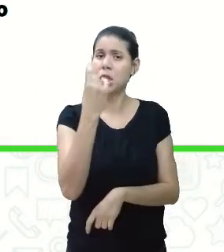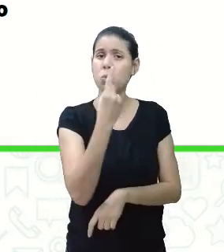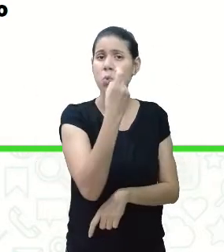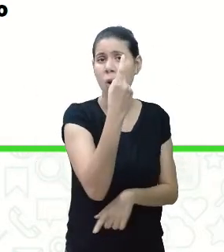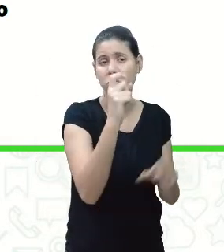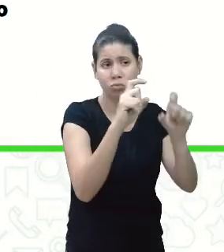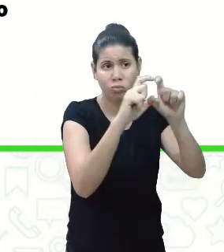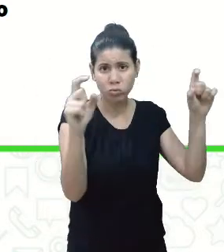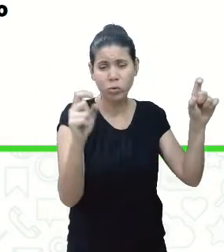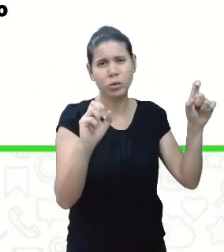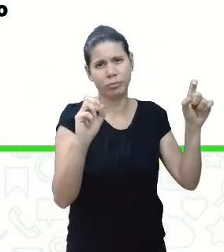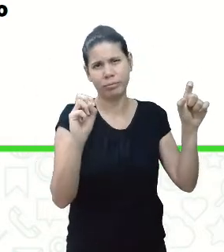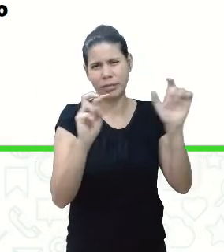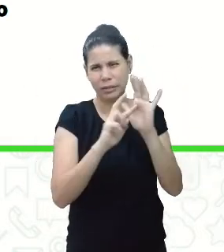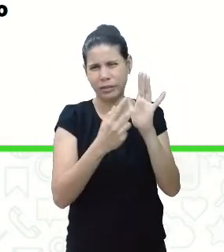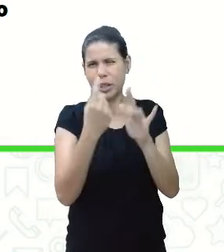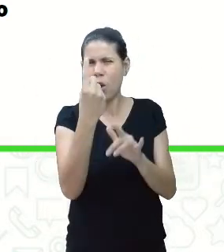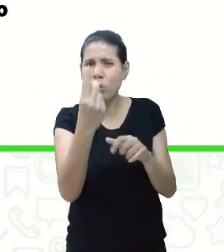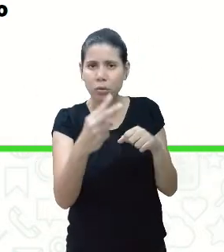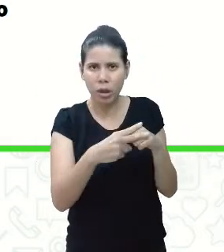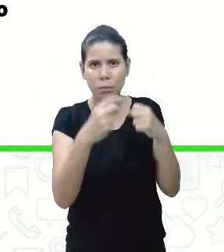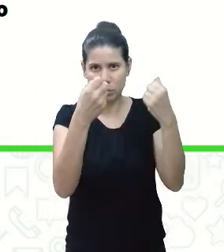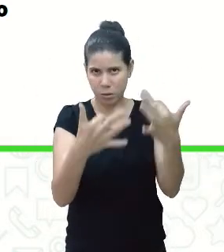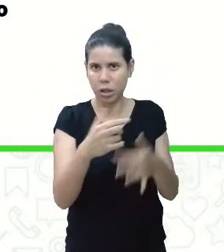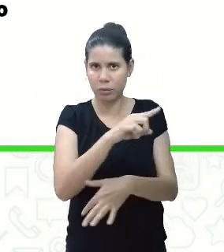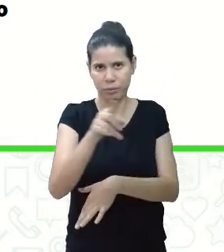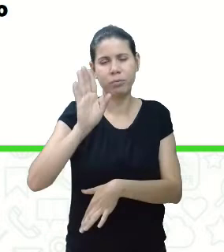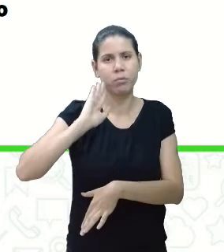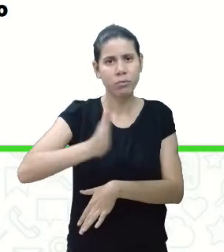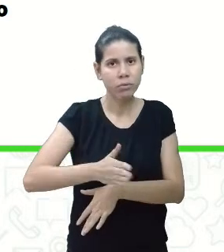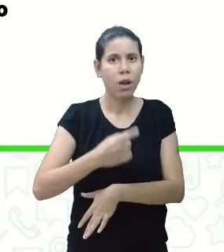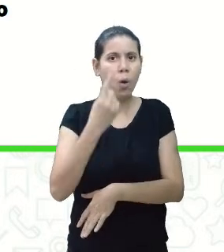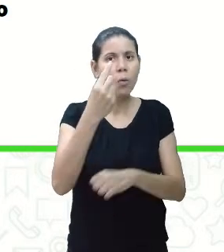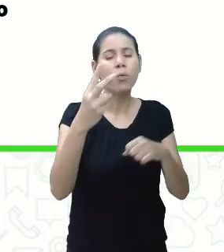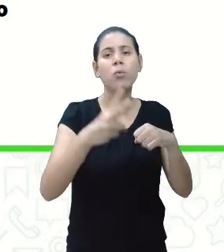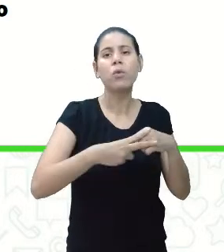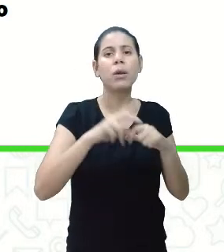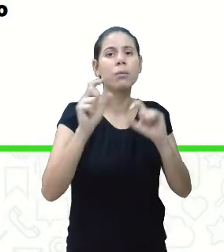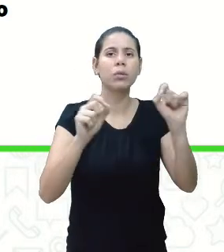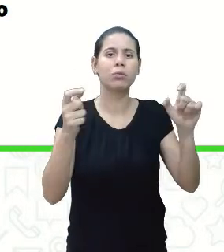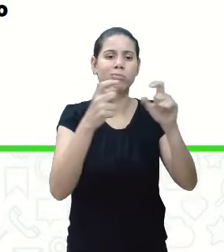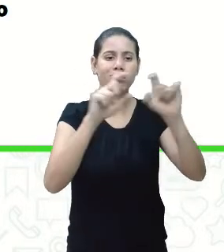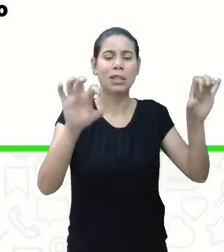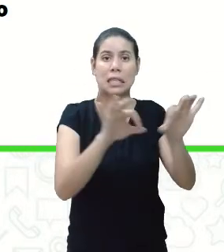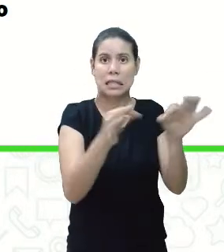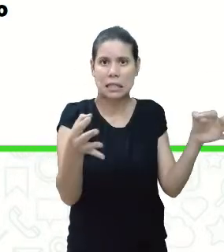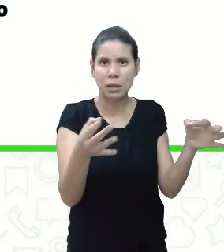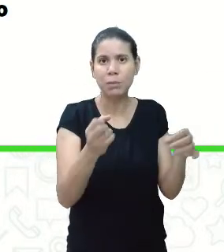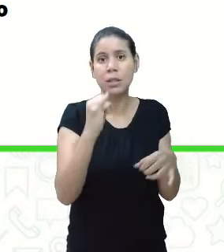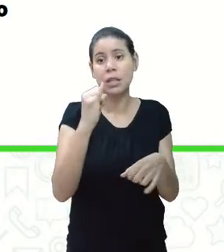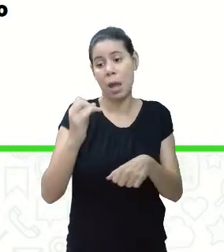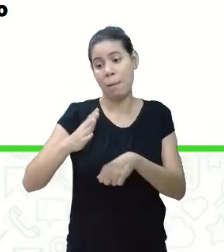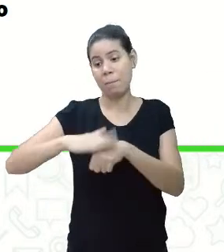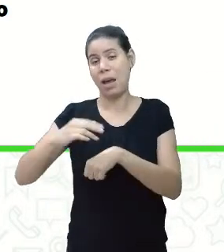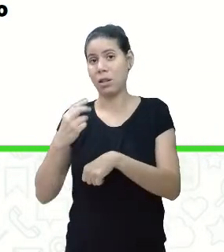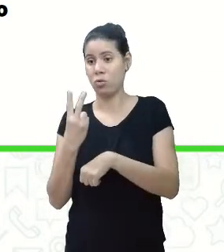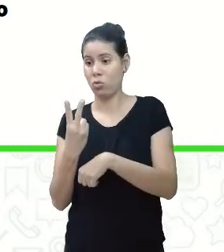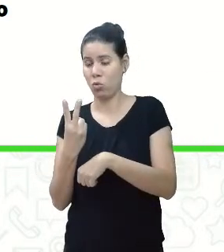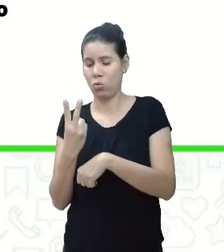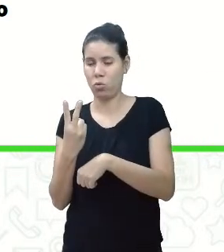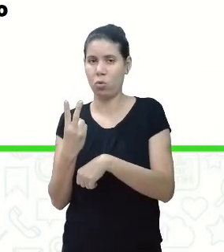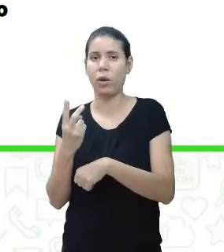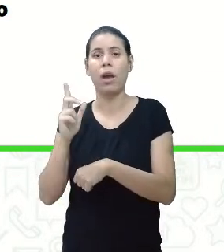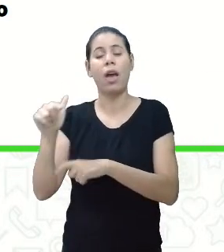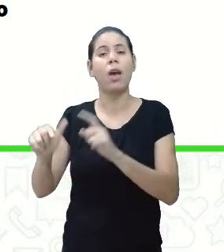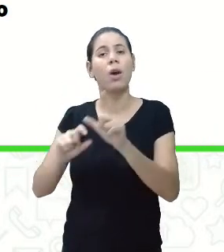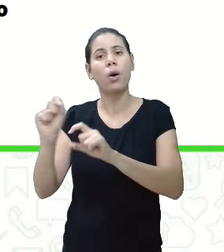oração, ou seja, um verbo, foi o que eu acabei de explicar para vocês, não é? Ele é chamado de período simples. Quando há dois verbos ou mais,